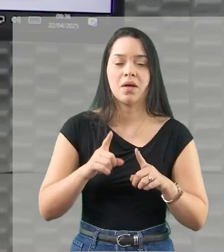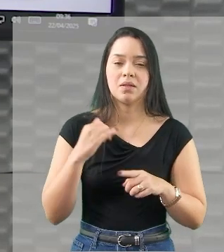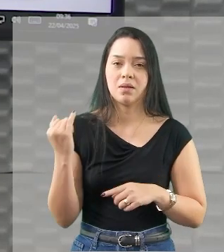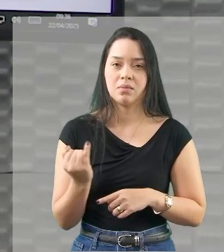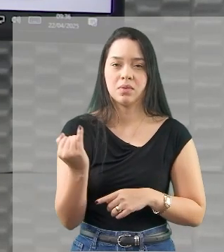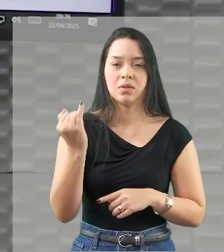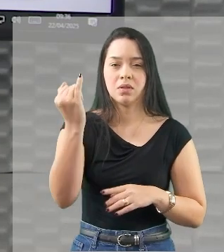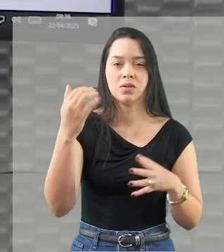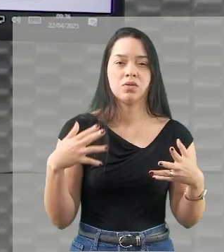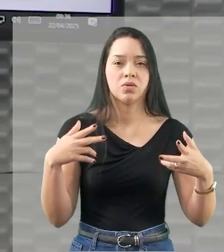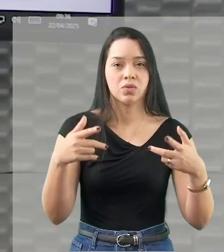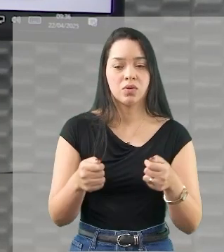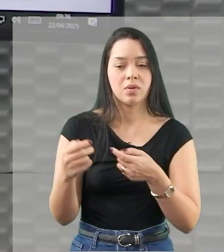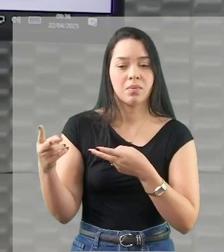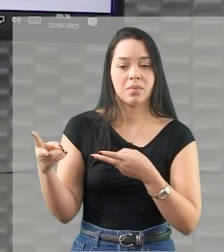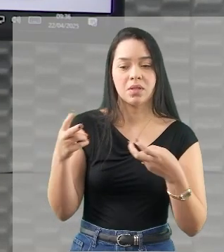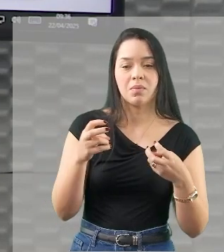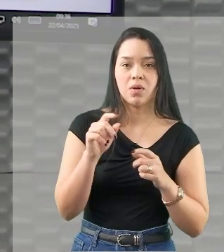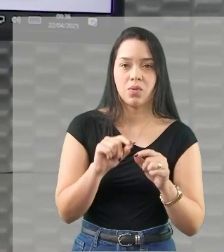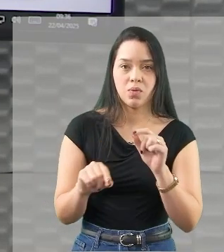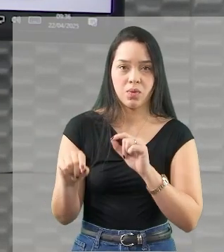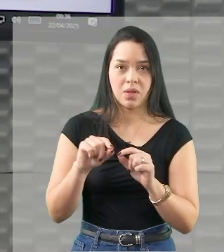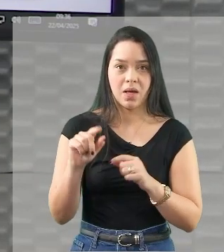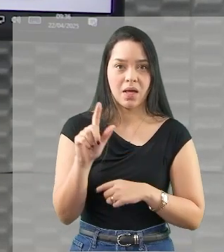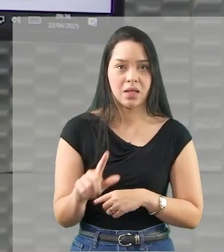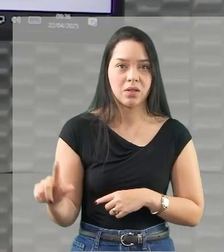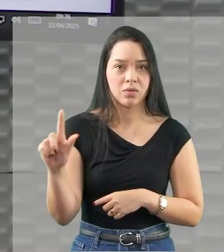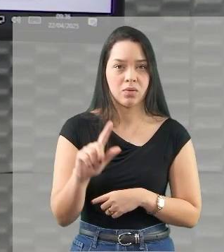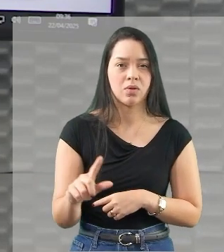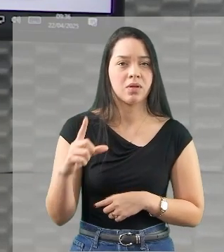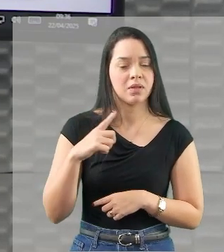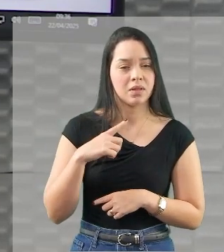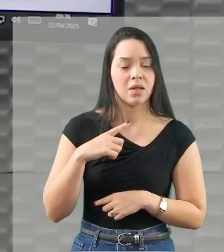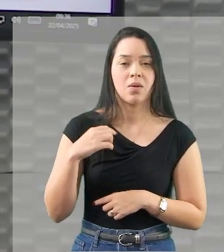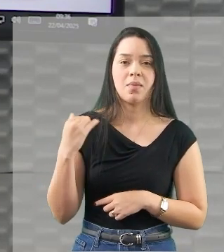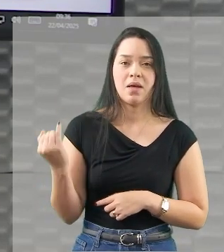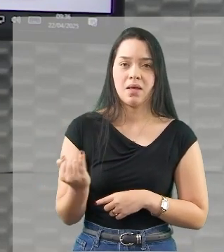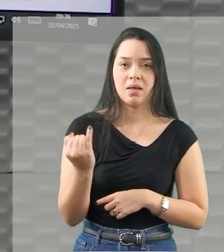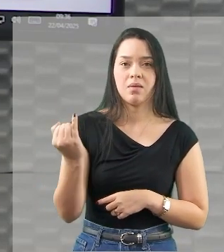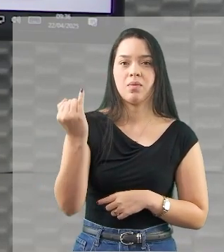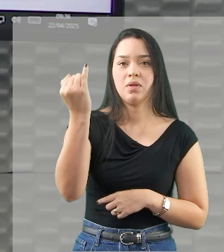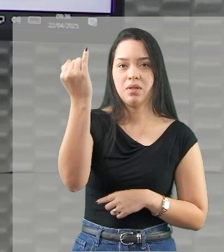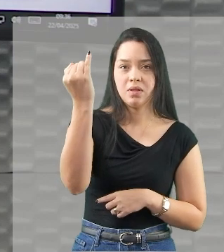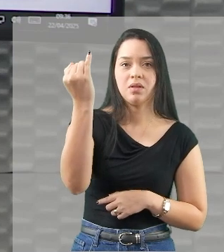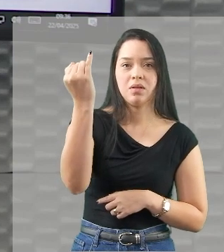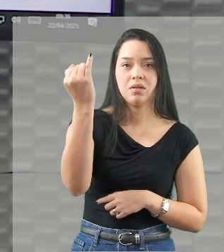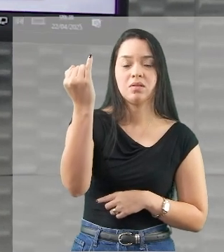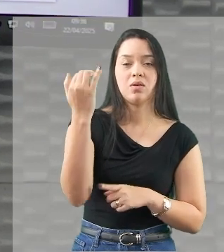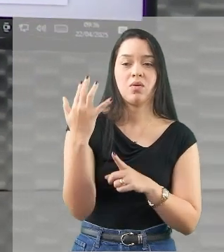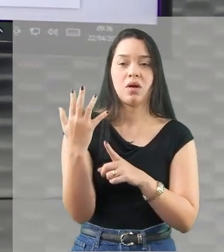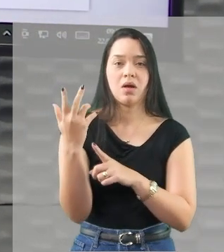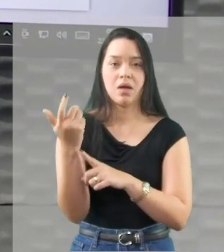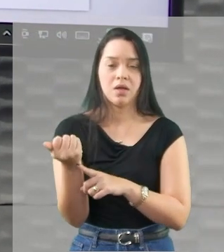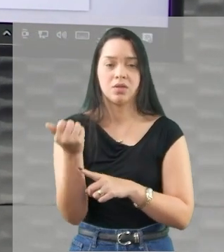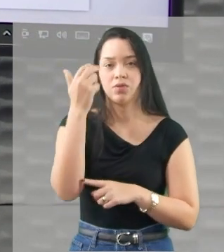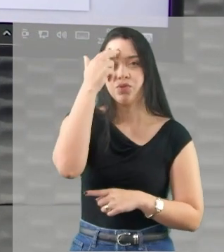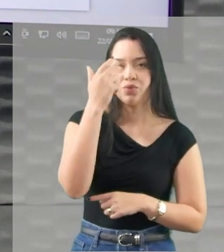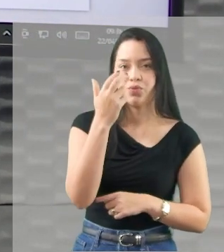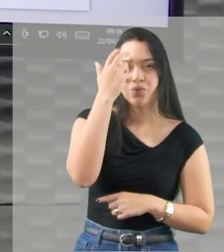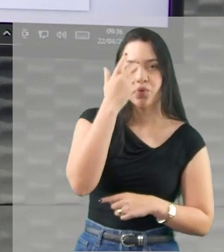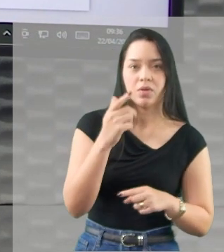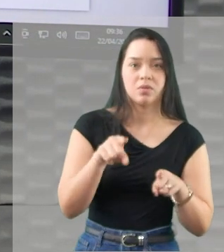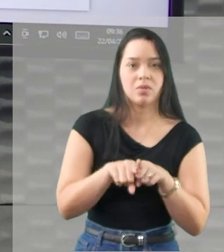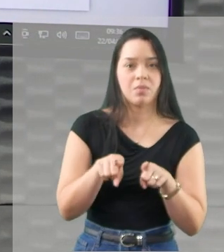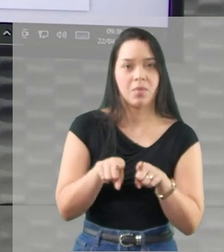de tudo, a gente perceber que a literatura tem uma relação direta com a arte, com a história, e isso